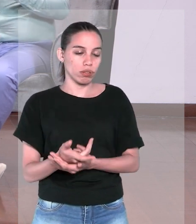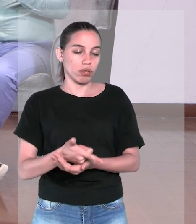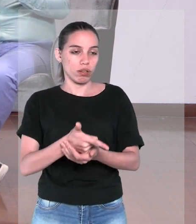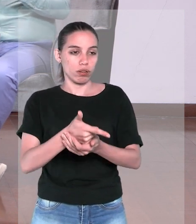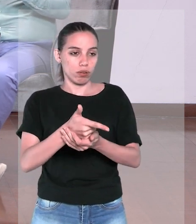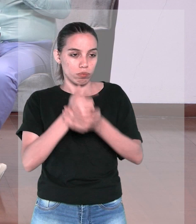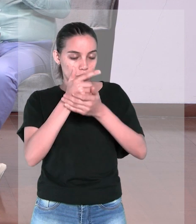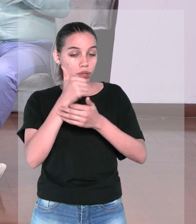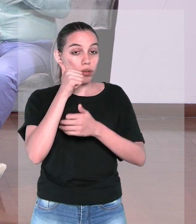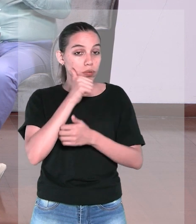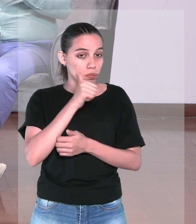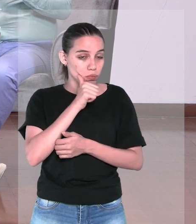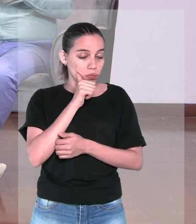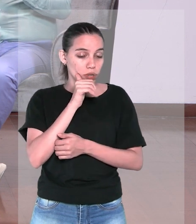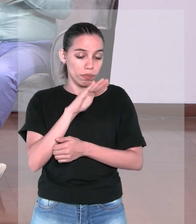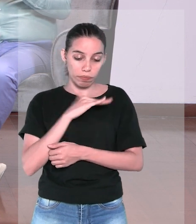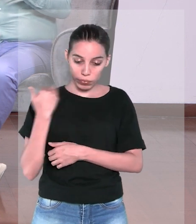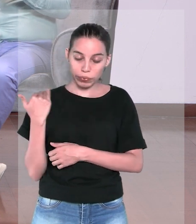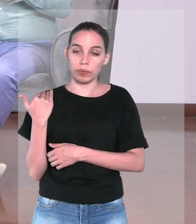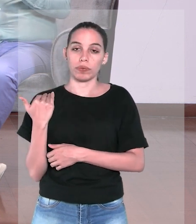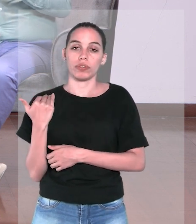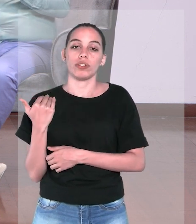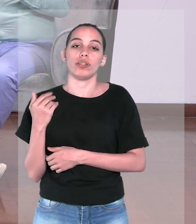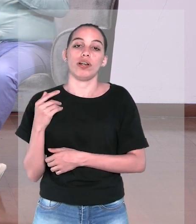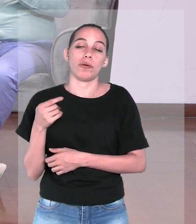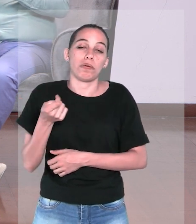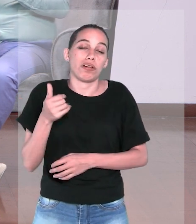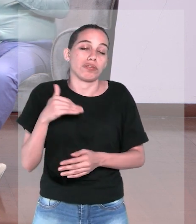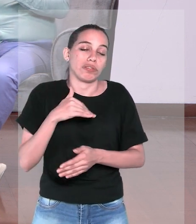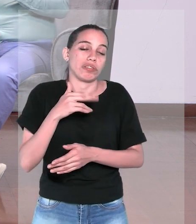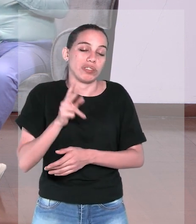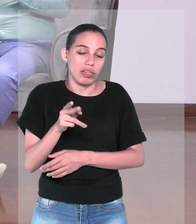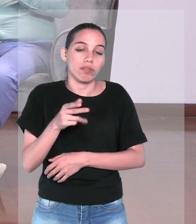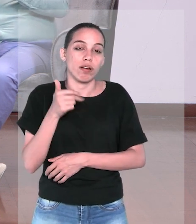com isso? É preciso cuidar da educação dos meninos.